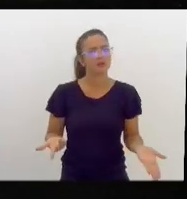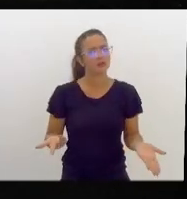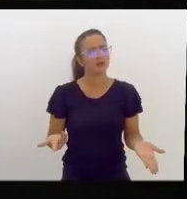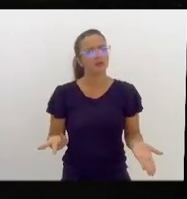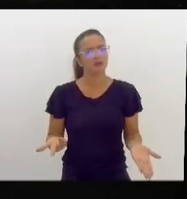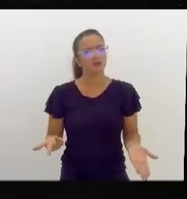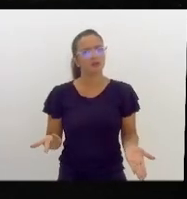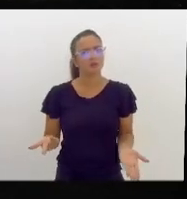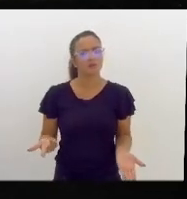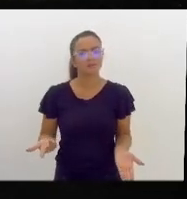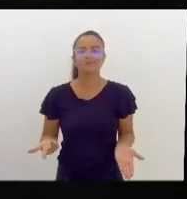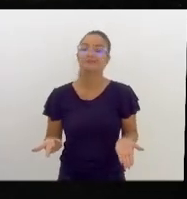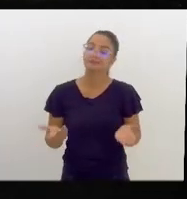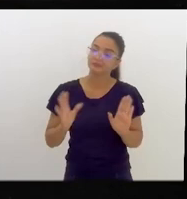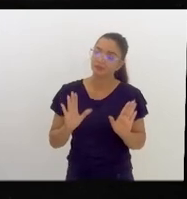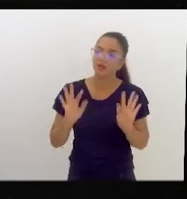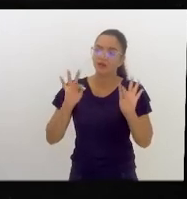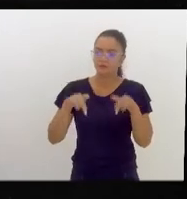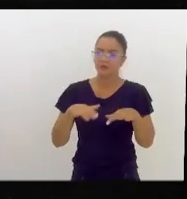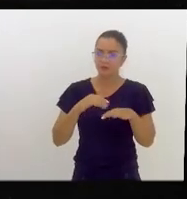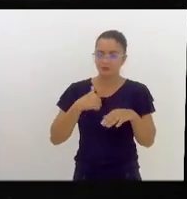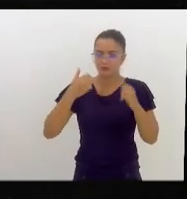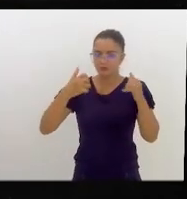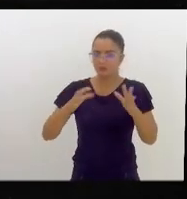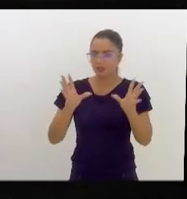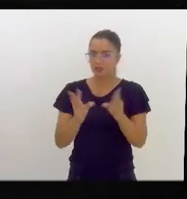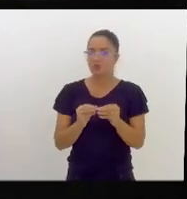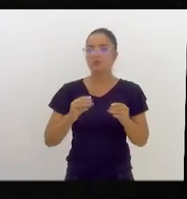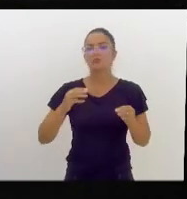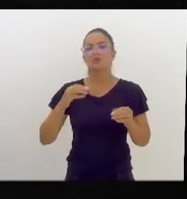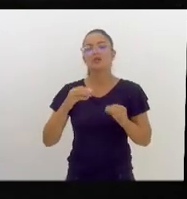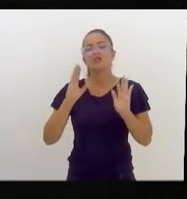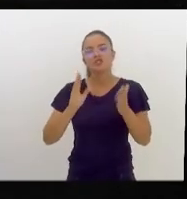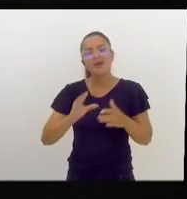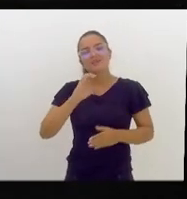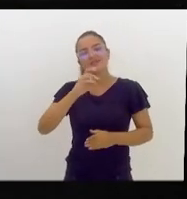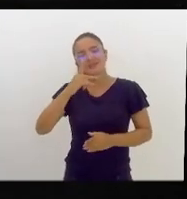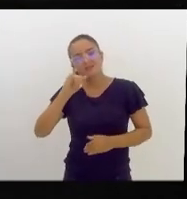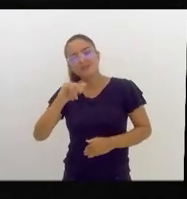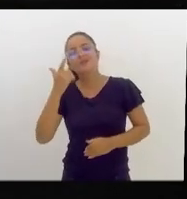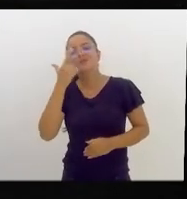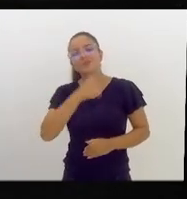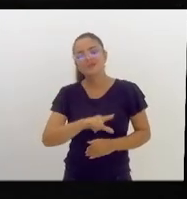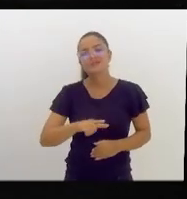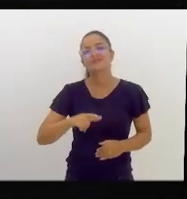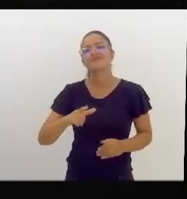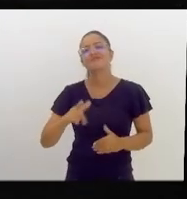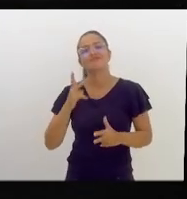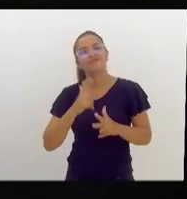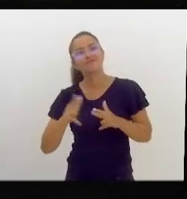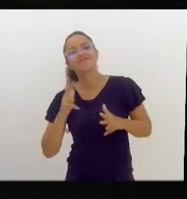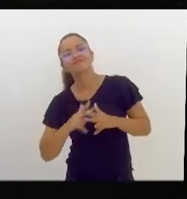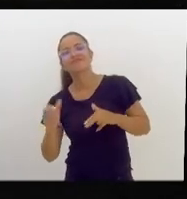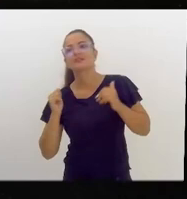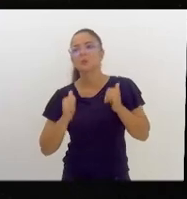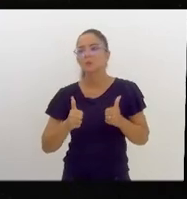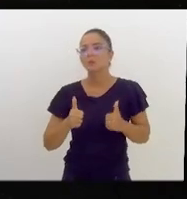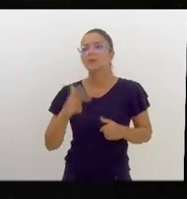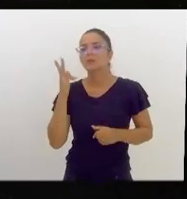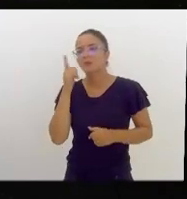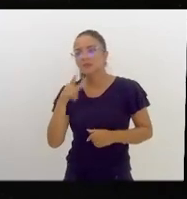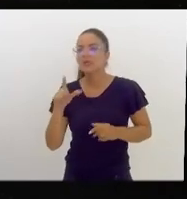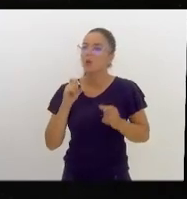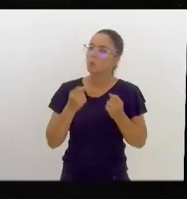que algumas vitórias a CPI já conseguiu. O retorno, né, dessa